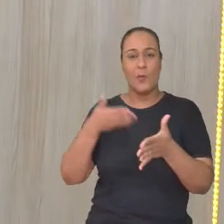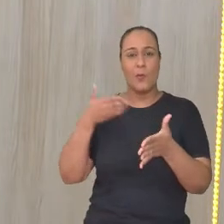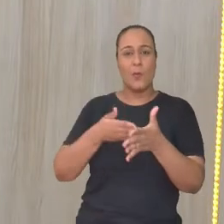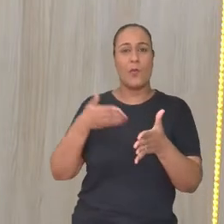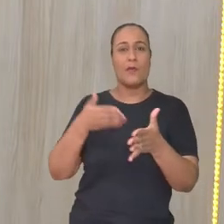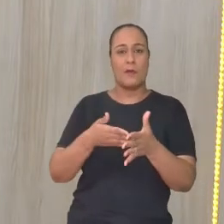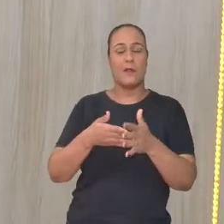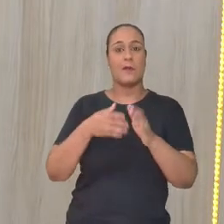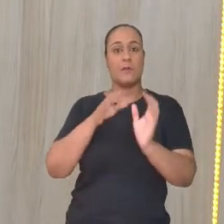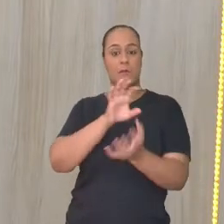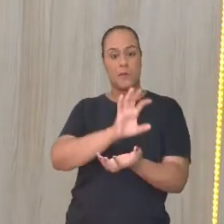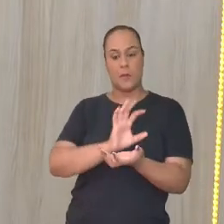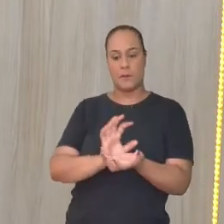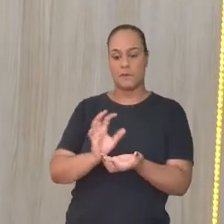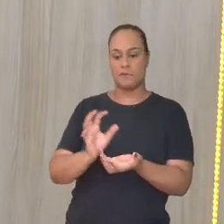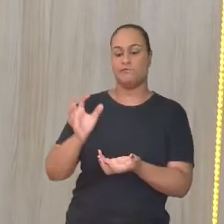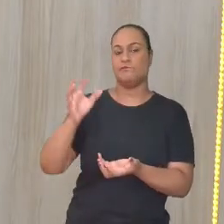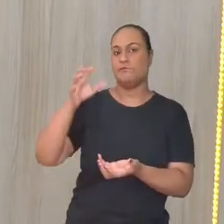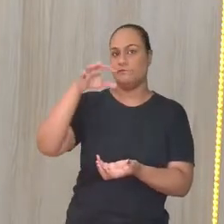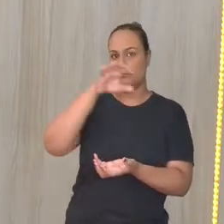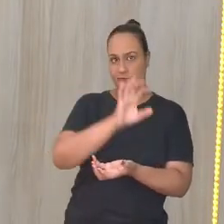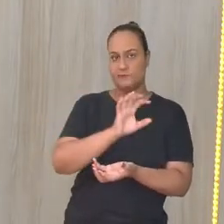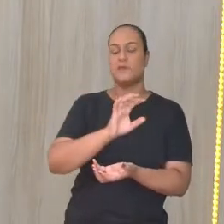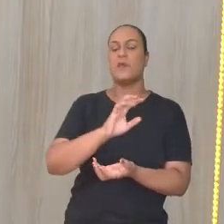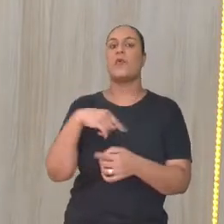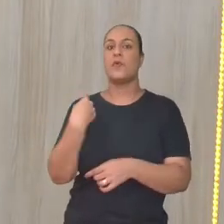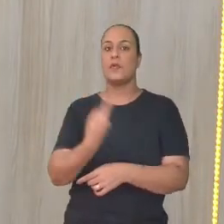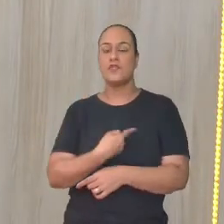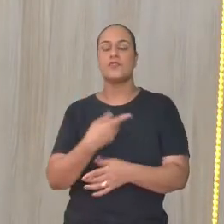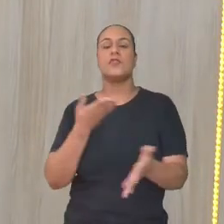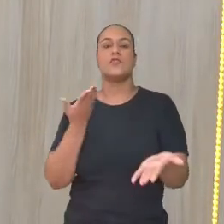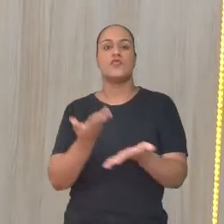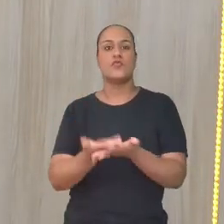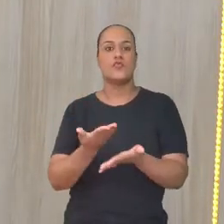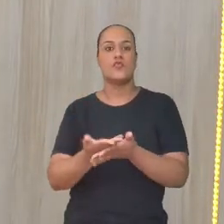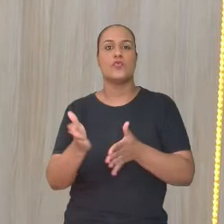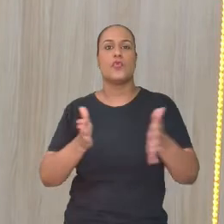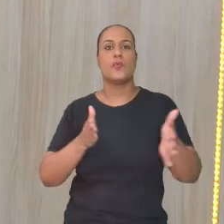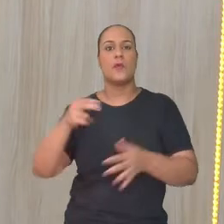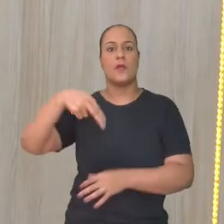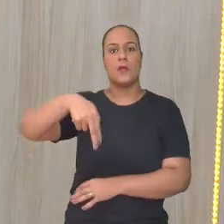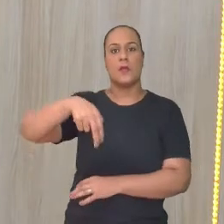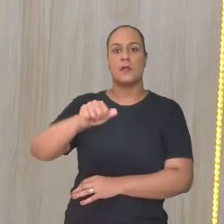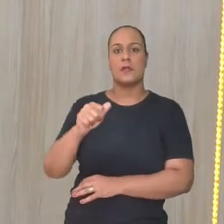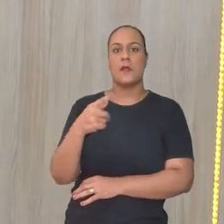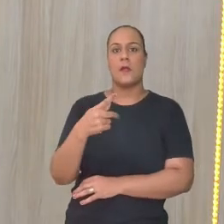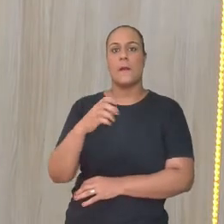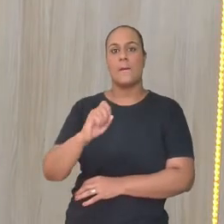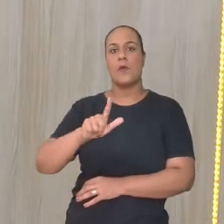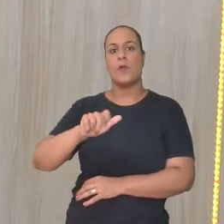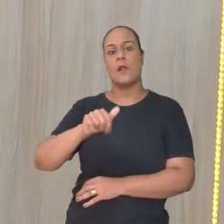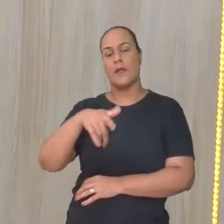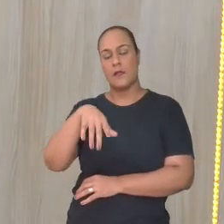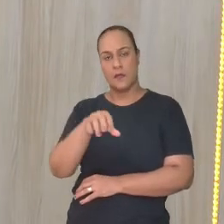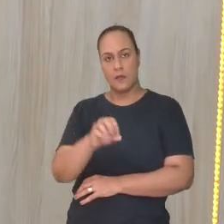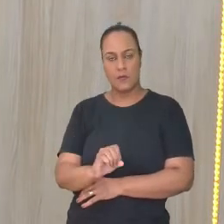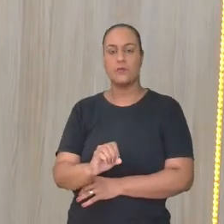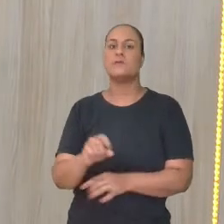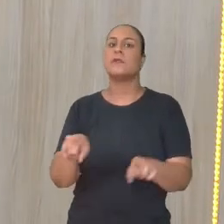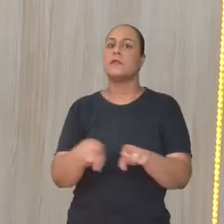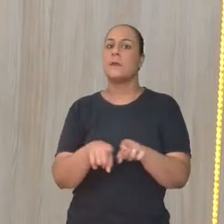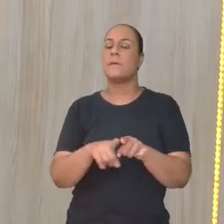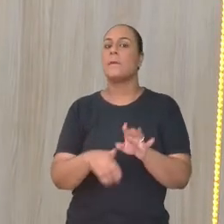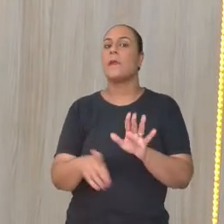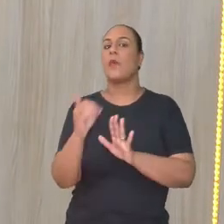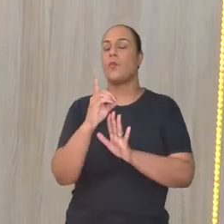que a gente já viu aqui quando a gente trabalhou o período napoleônico, já viu na aula anterior, né? Que esse decreto